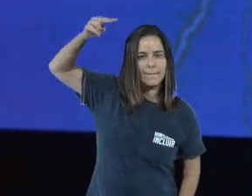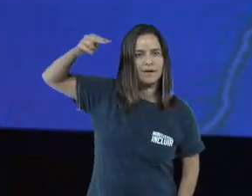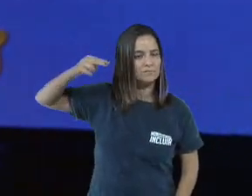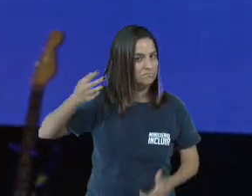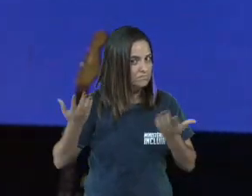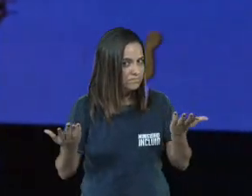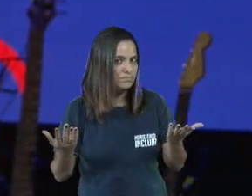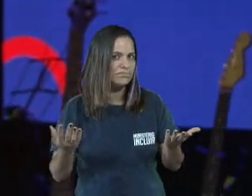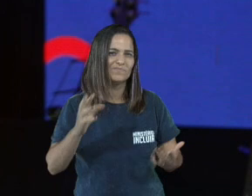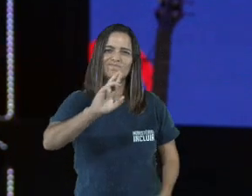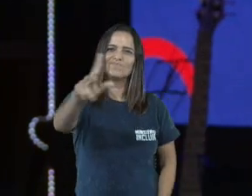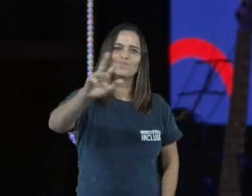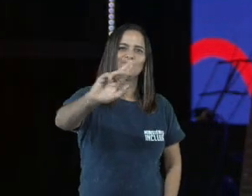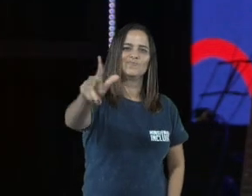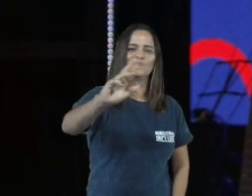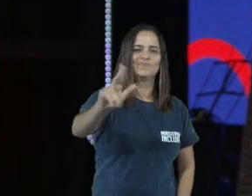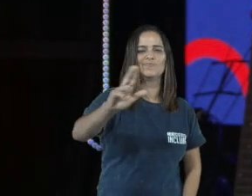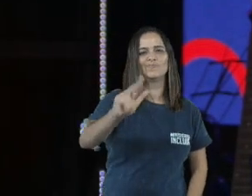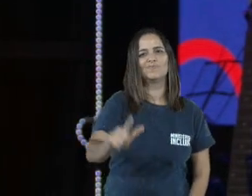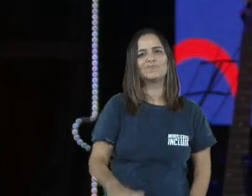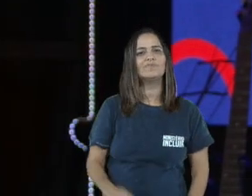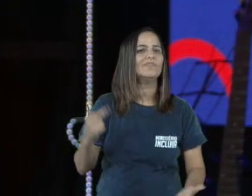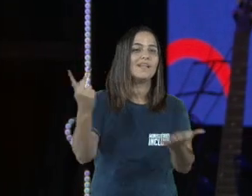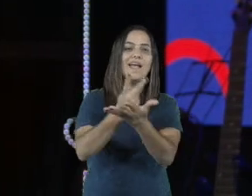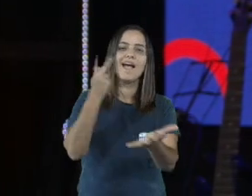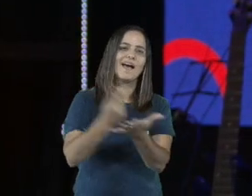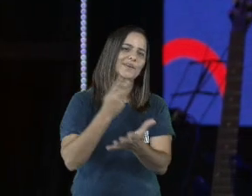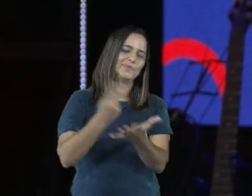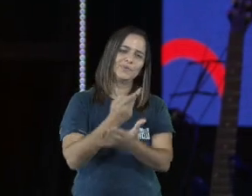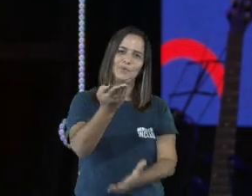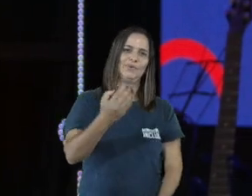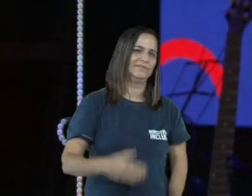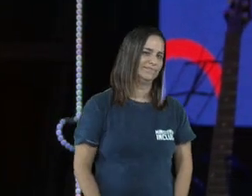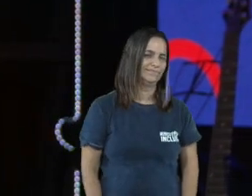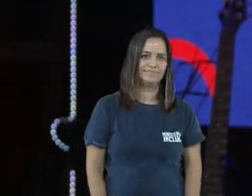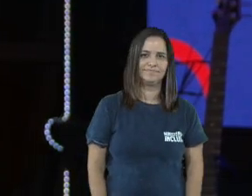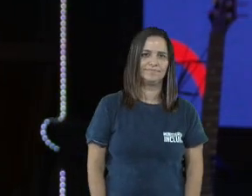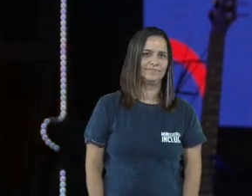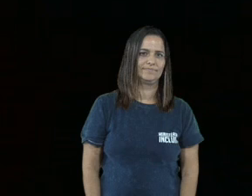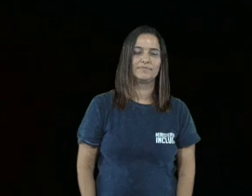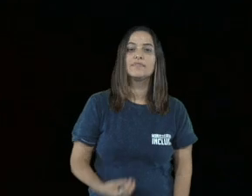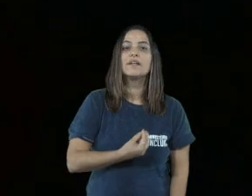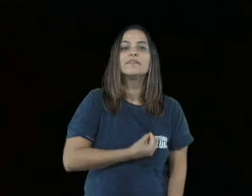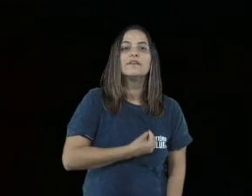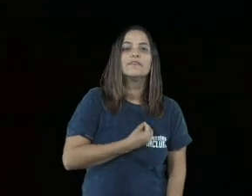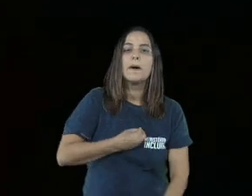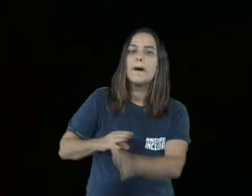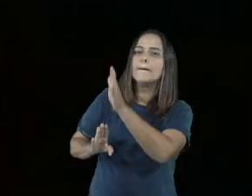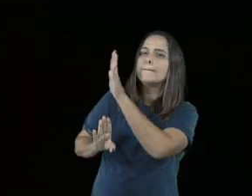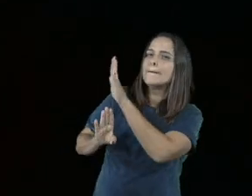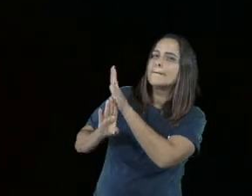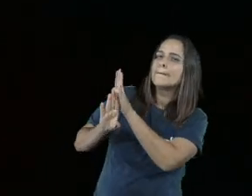nada mudou o jeito de falar Tem uma coisa errada aí a fazer uma grande obra tem a ver com o propósito de Deus